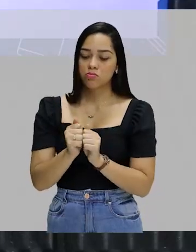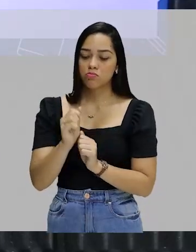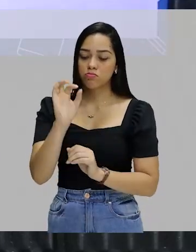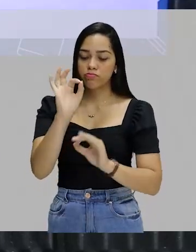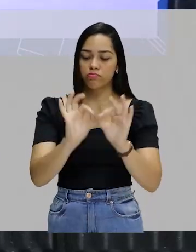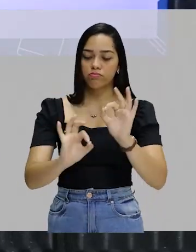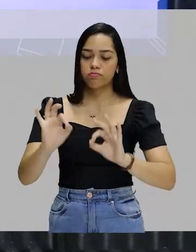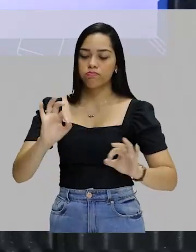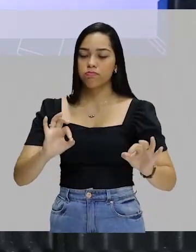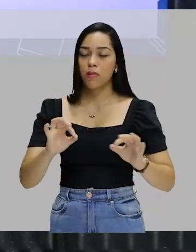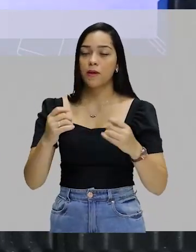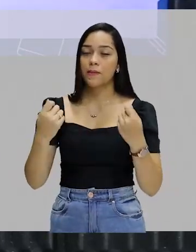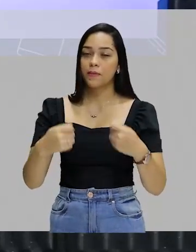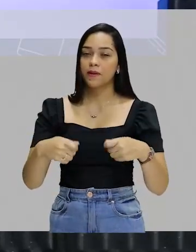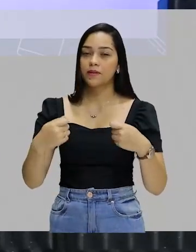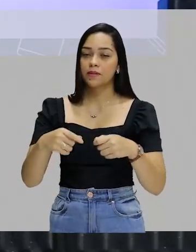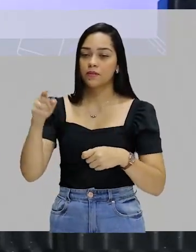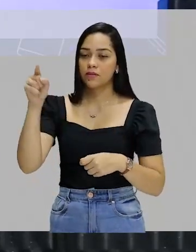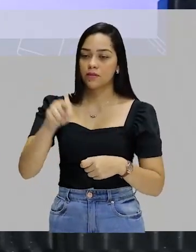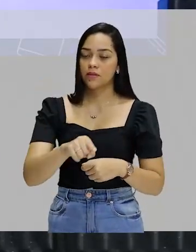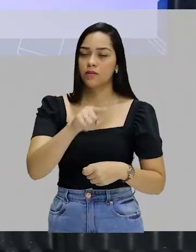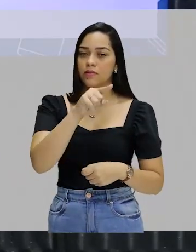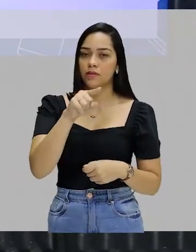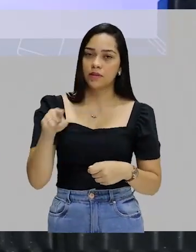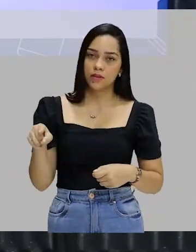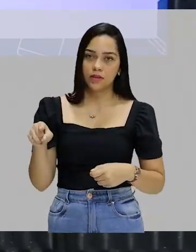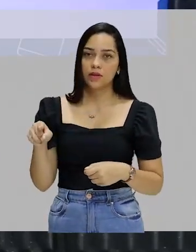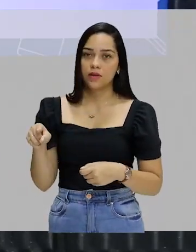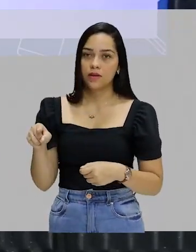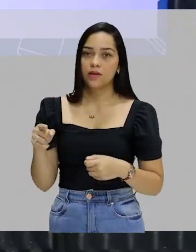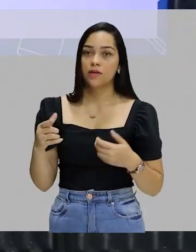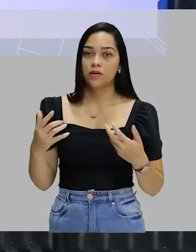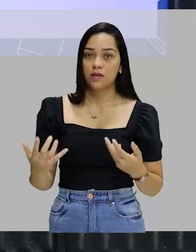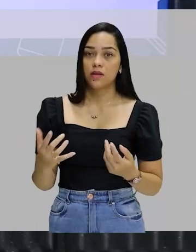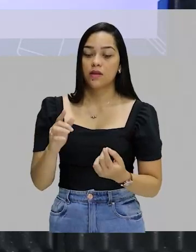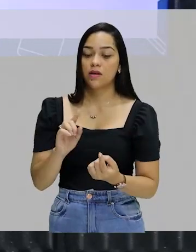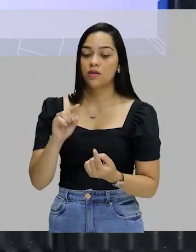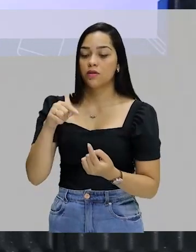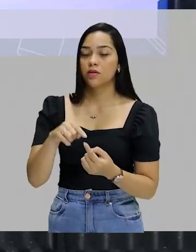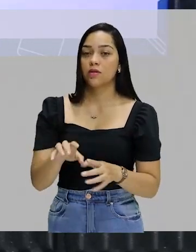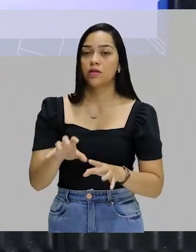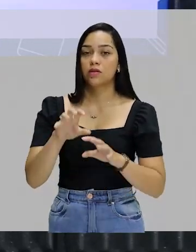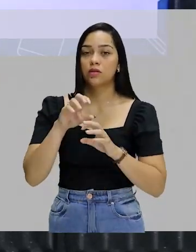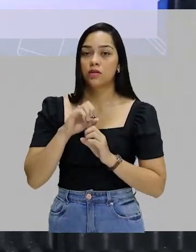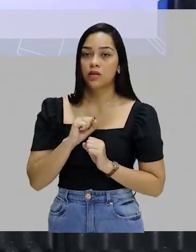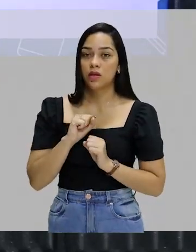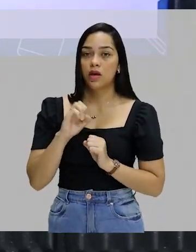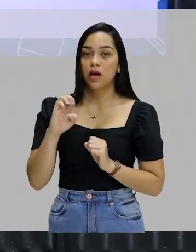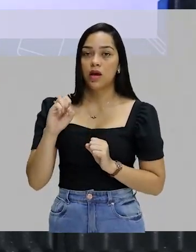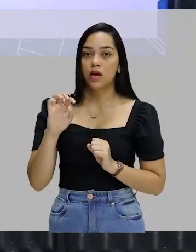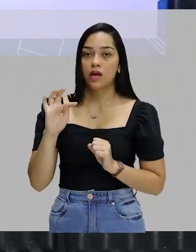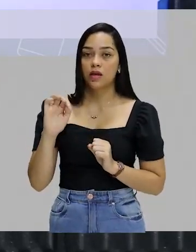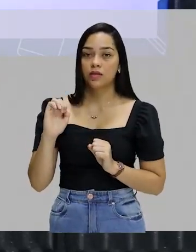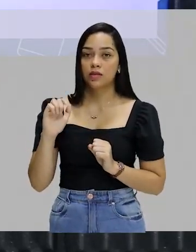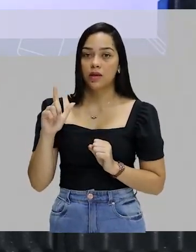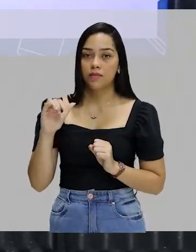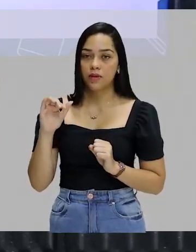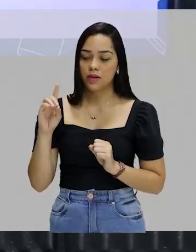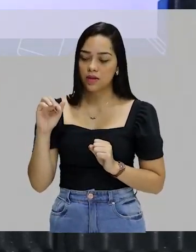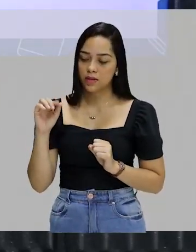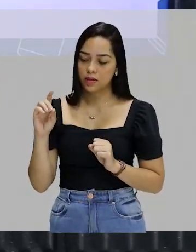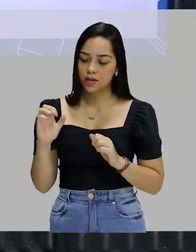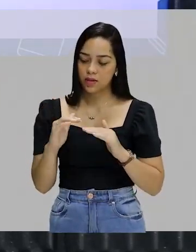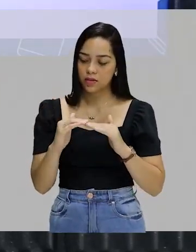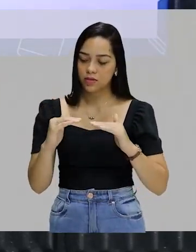isso, eles precisam eliminar partículas a fim de adquirir a estabilidade. Então, o